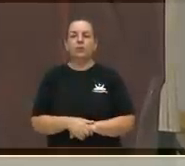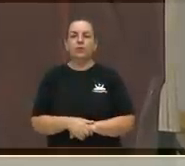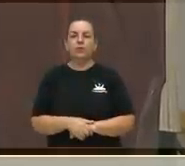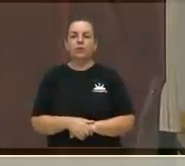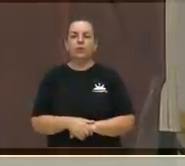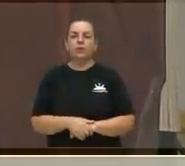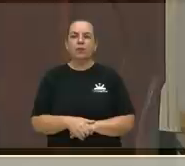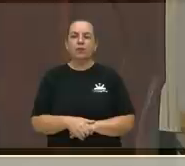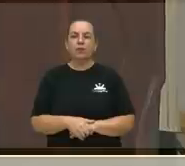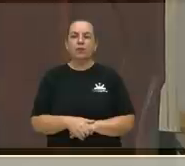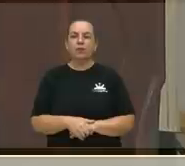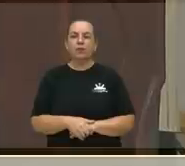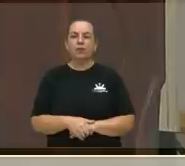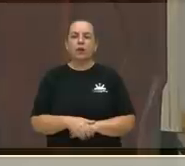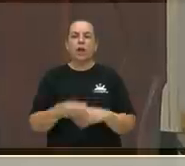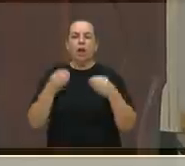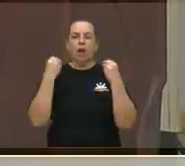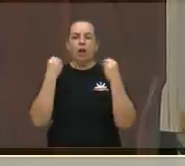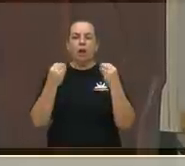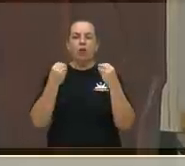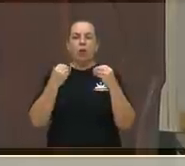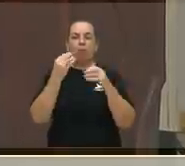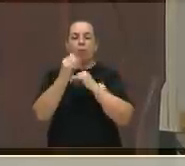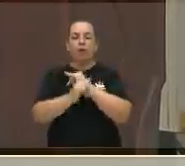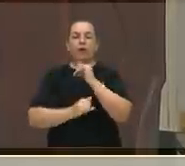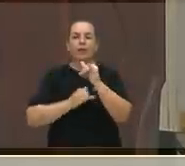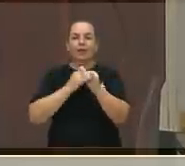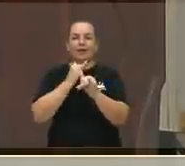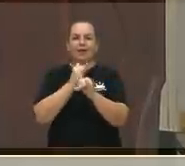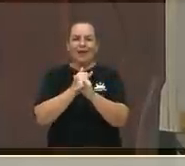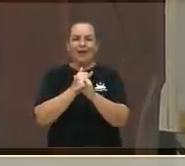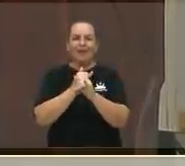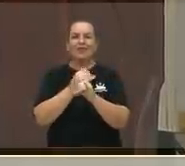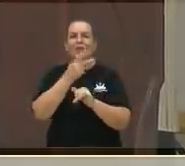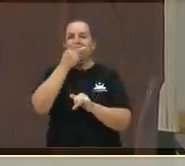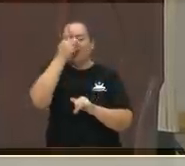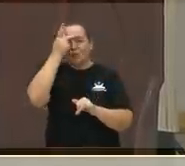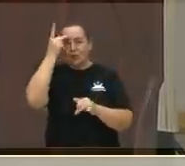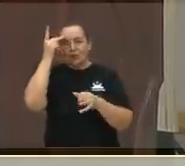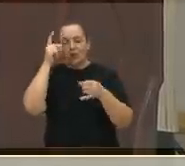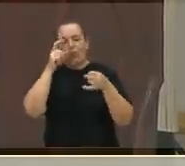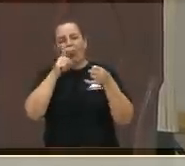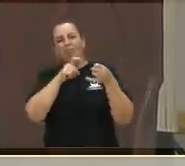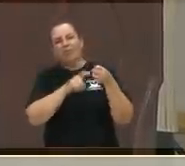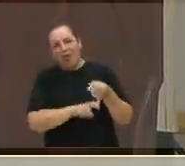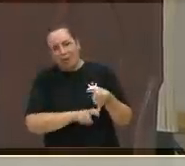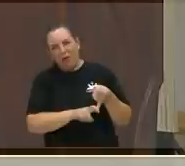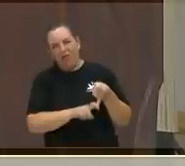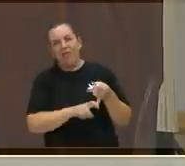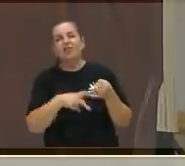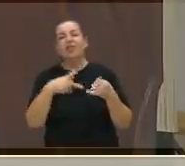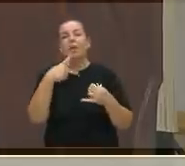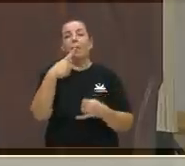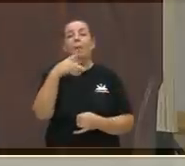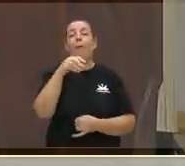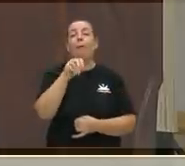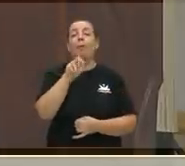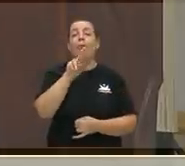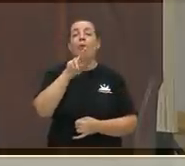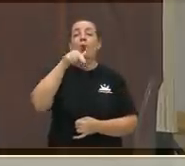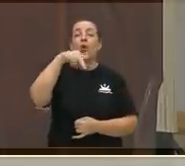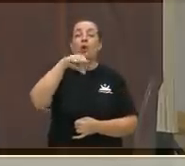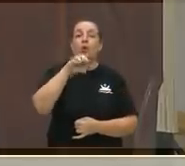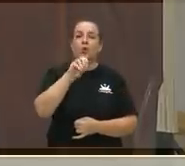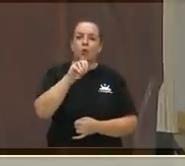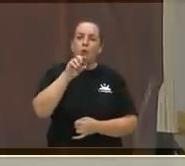e como a internet está as pessoas estão dependentes da pornografia na internet